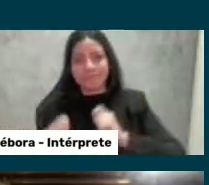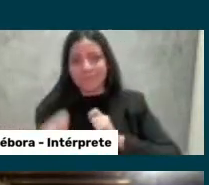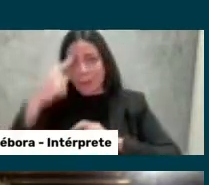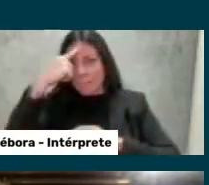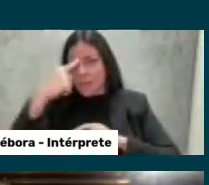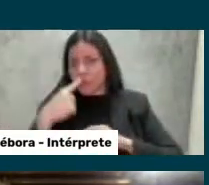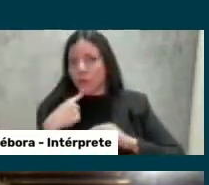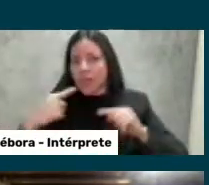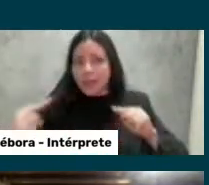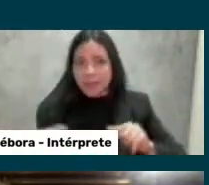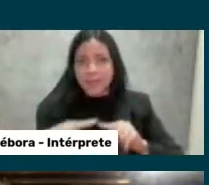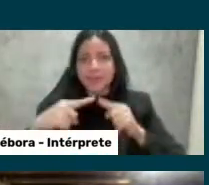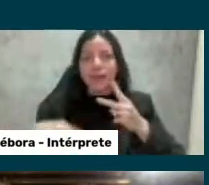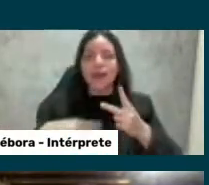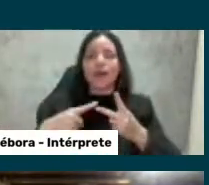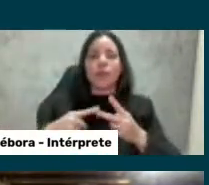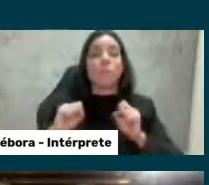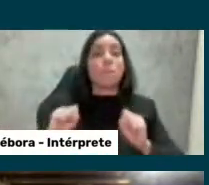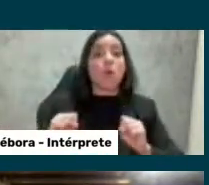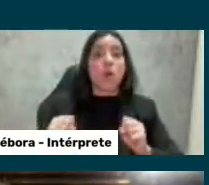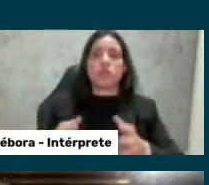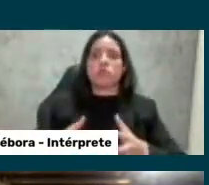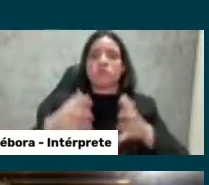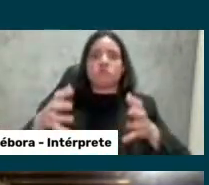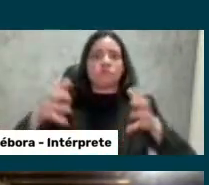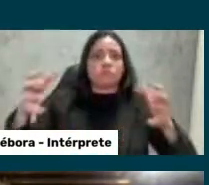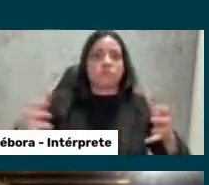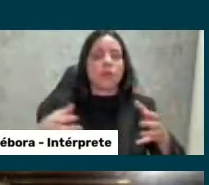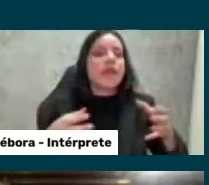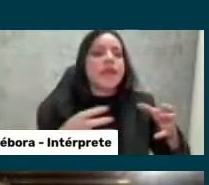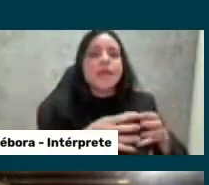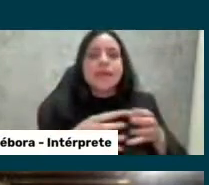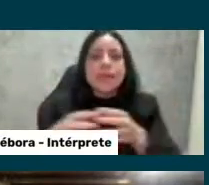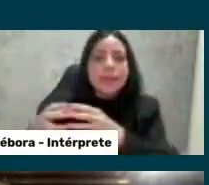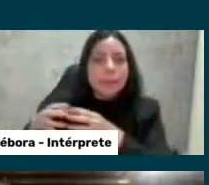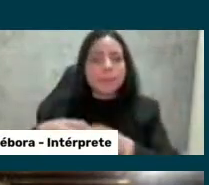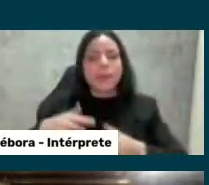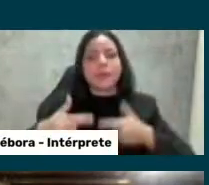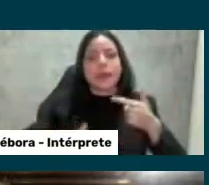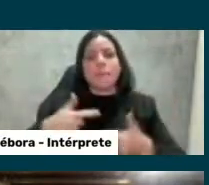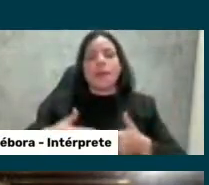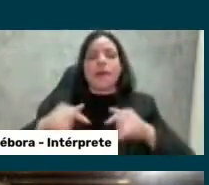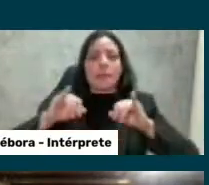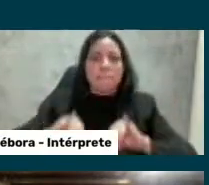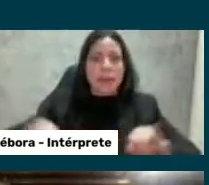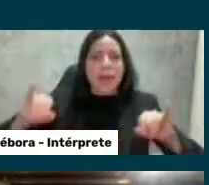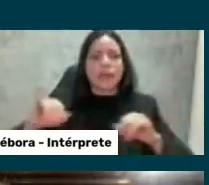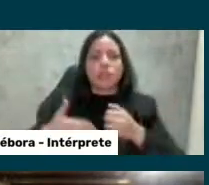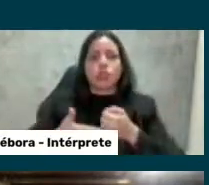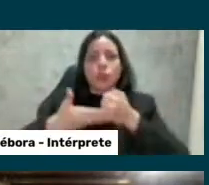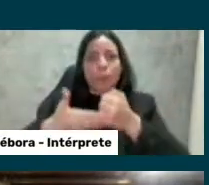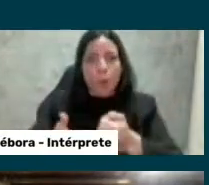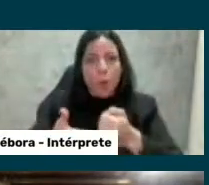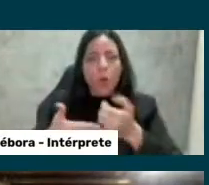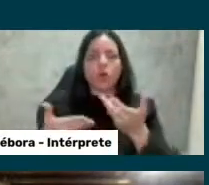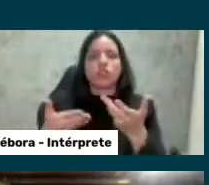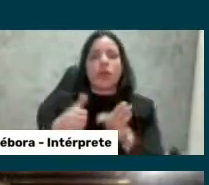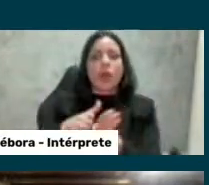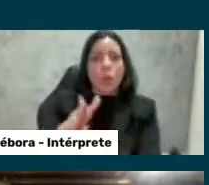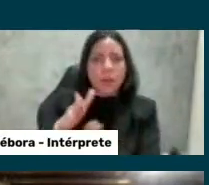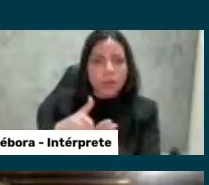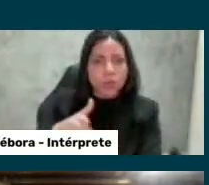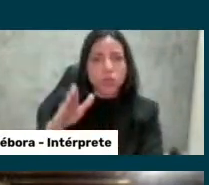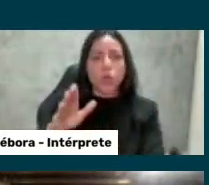em escala, né? Então, processos, equipes que trabalham com marketing, suporte, recomendações, learning paths, têm condições de